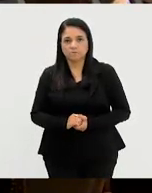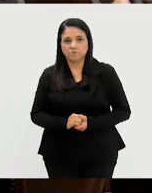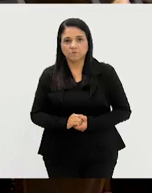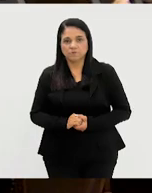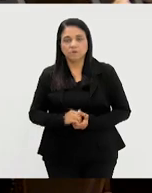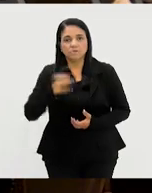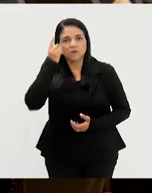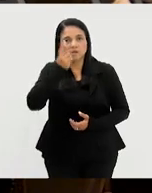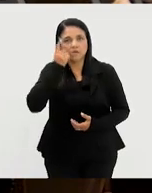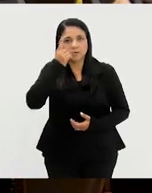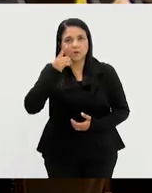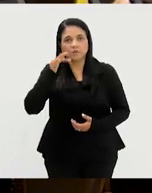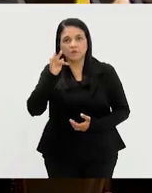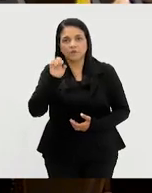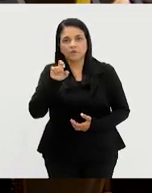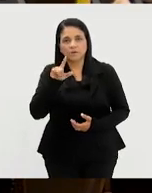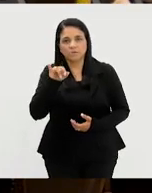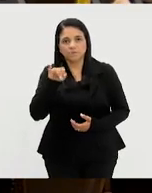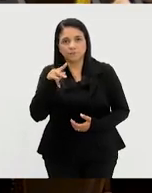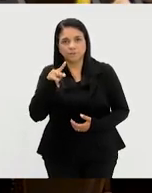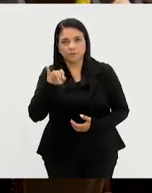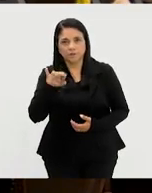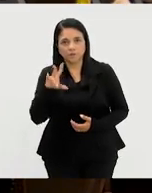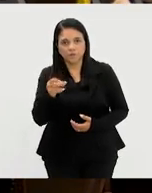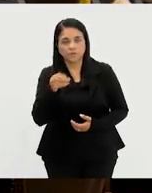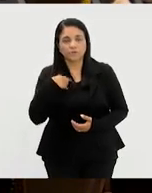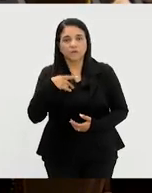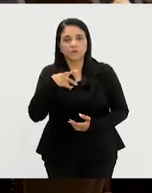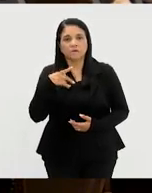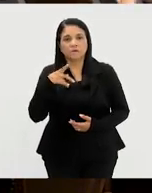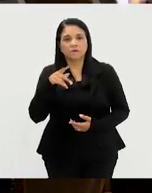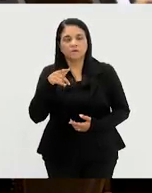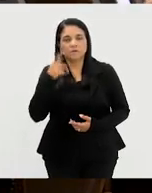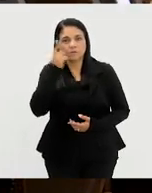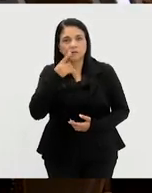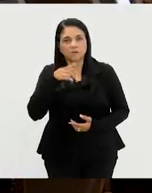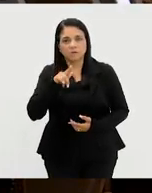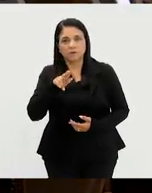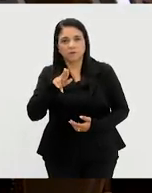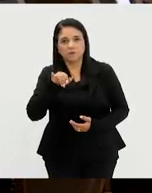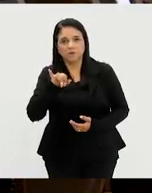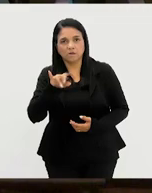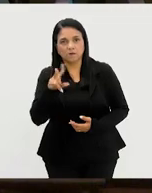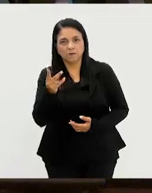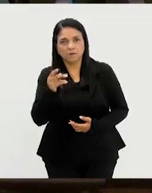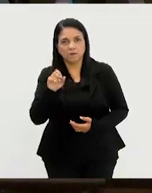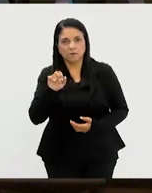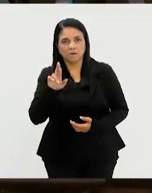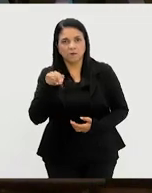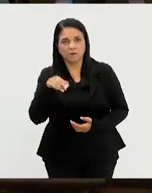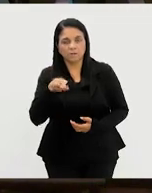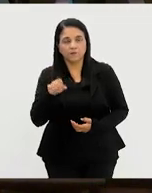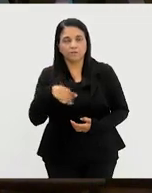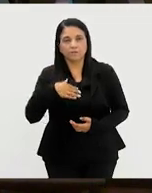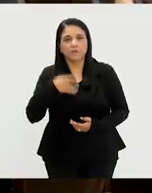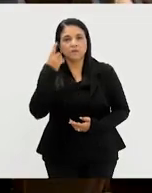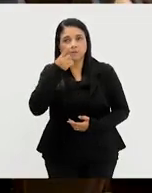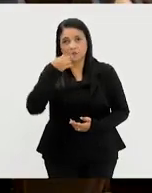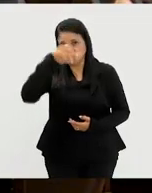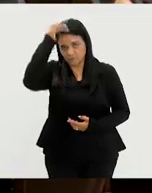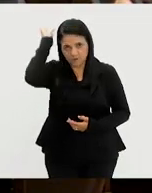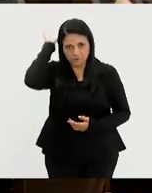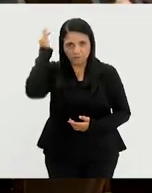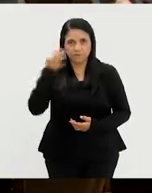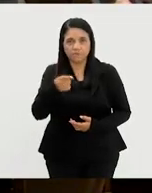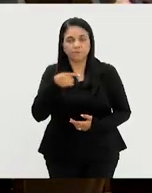Deputado Felipinho raves Deputado Guilherme delar Deputado Fred Pacheco para